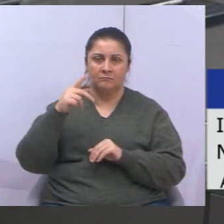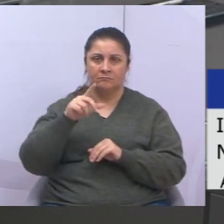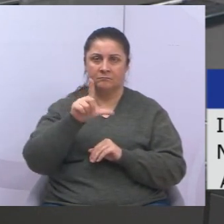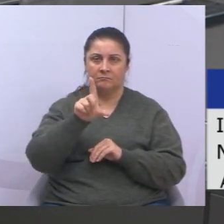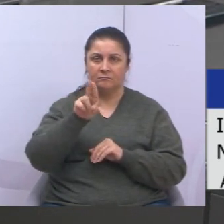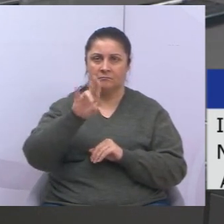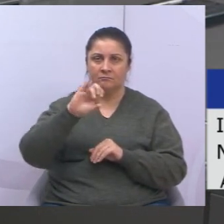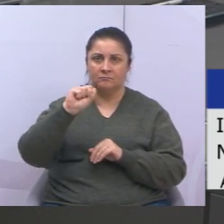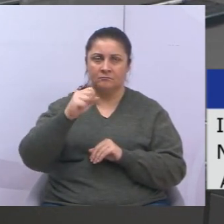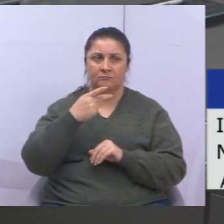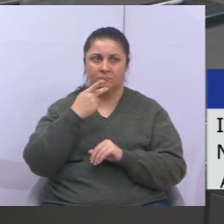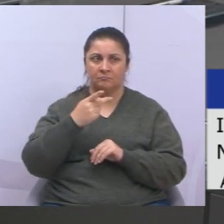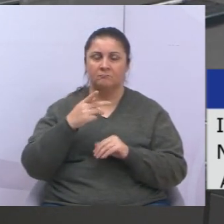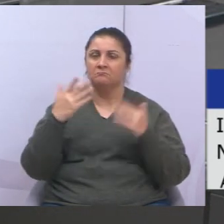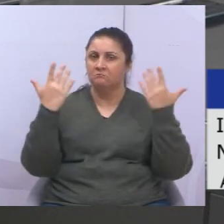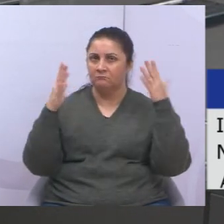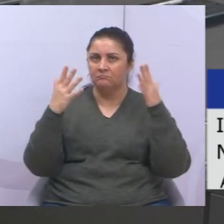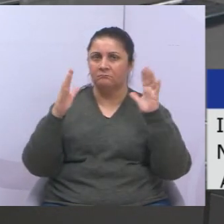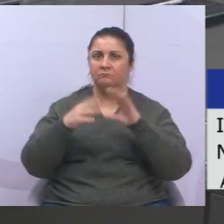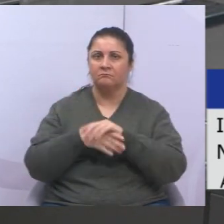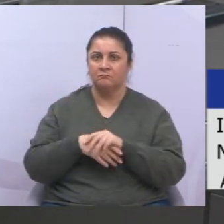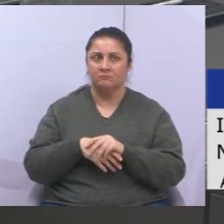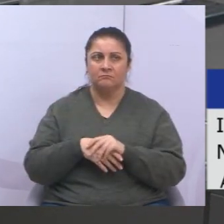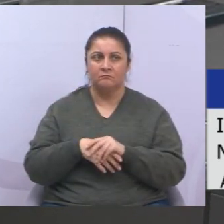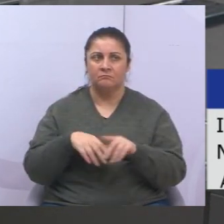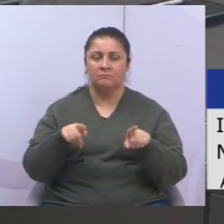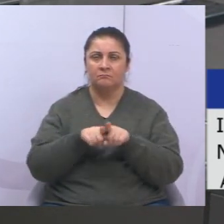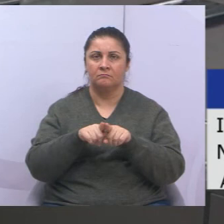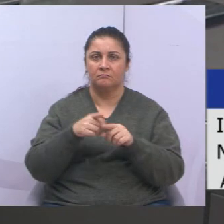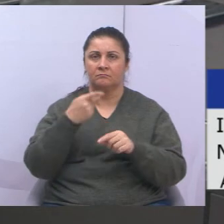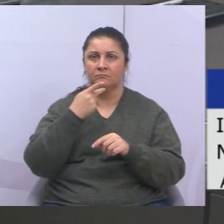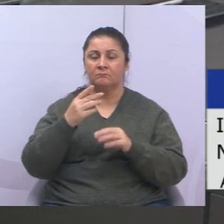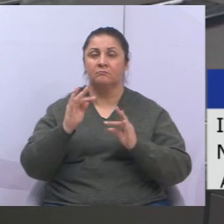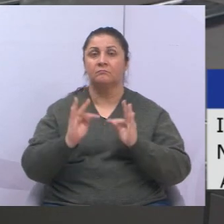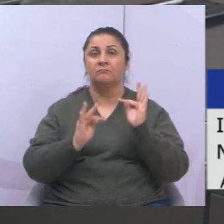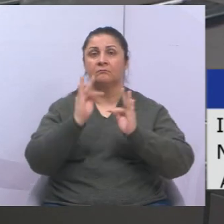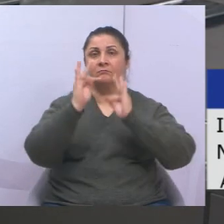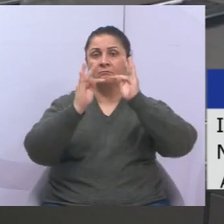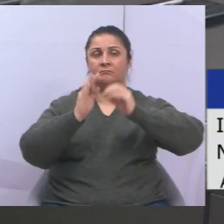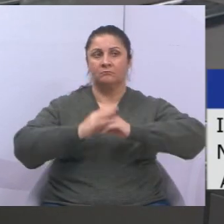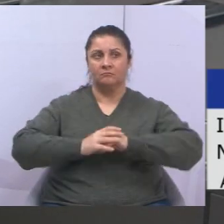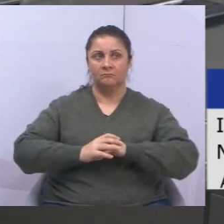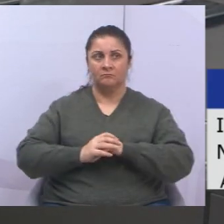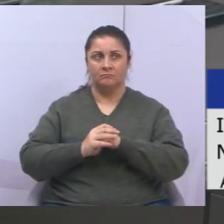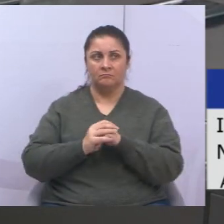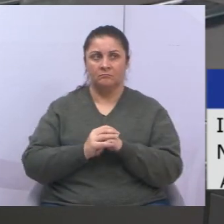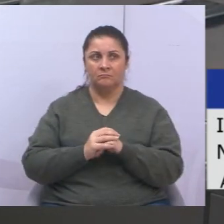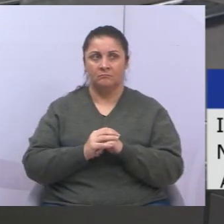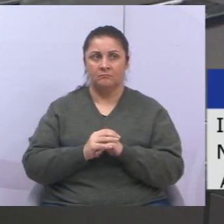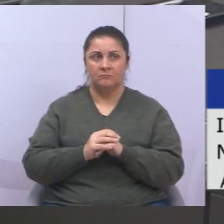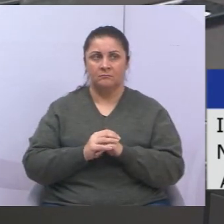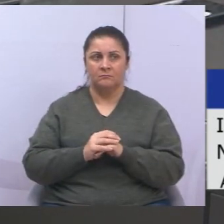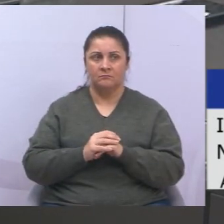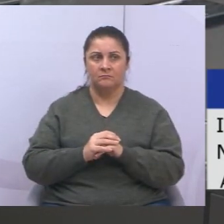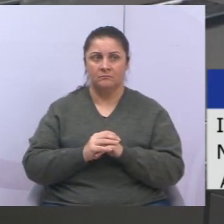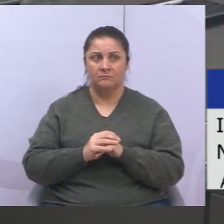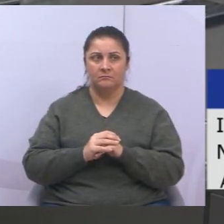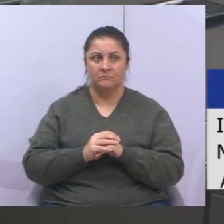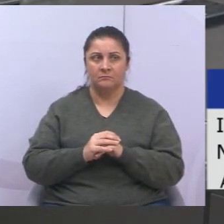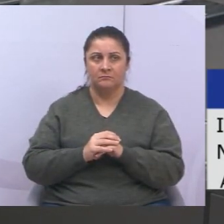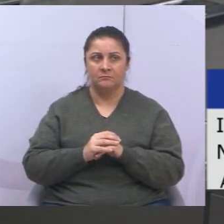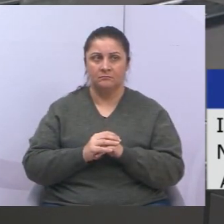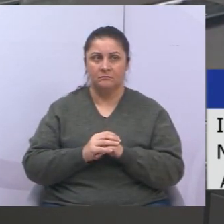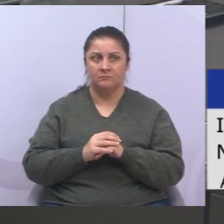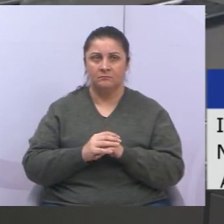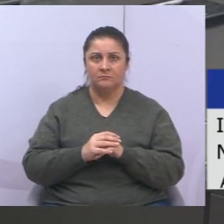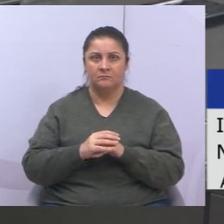Flavinho, parabéns pela colocação, quando ele coloca a questão da tecnologia. Nem sempre, não é? A falta de